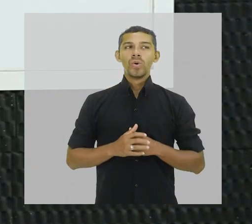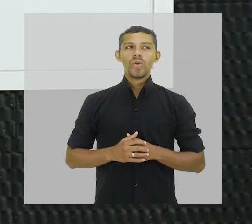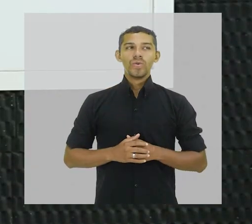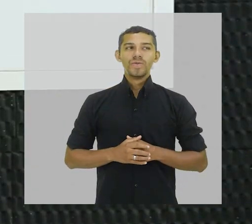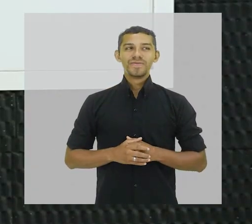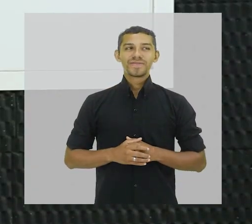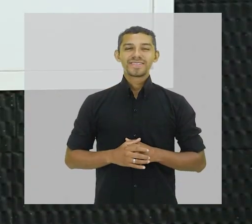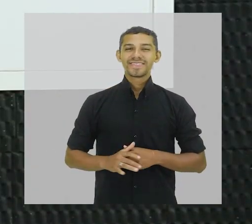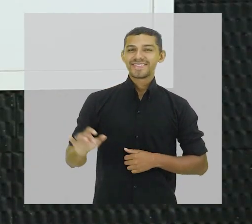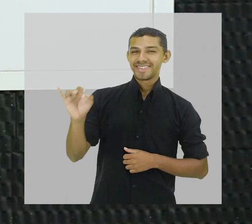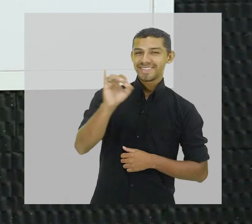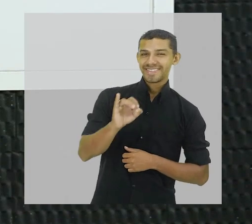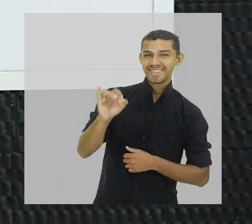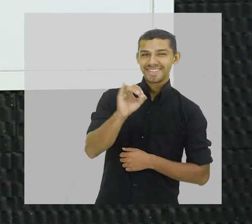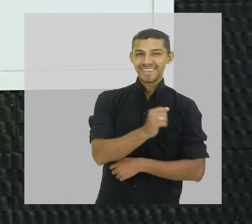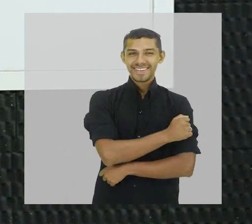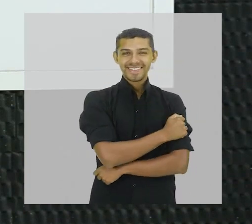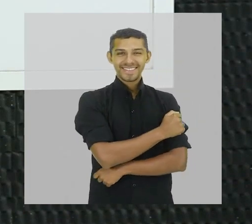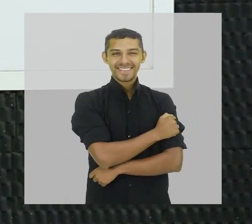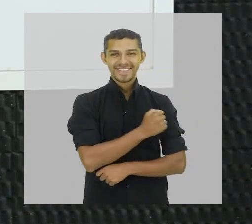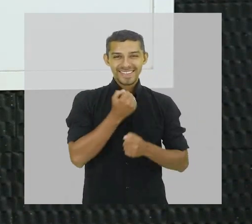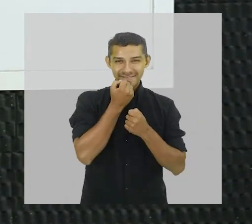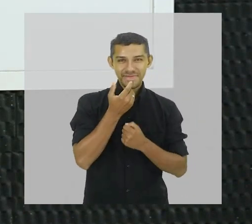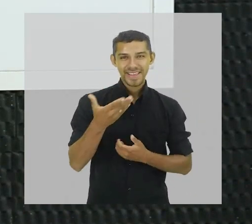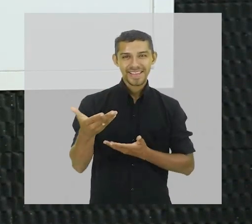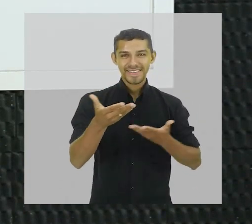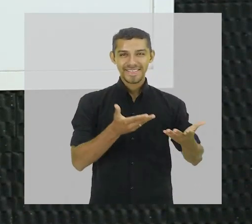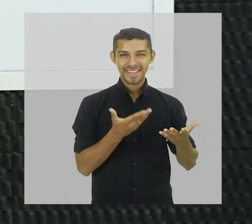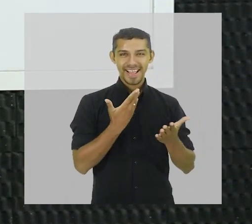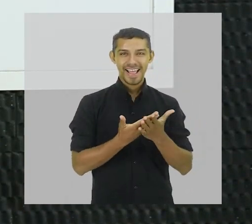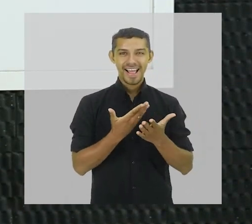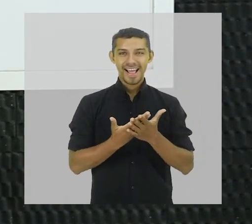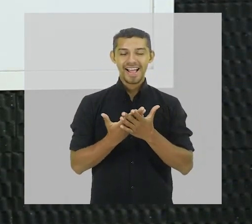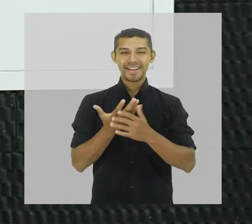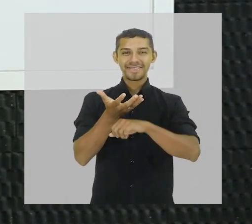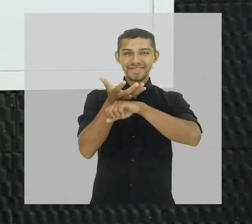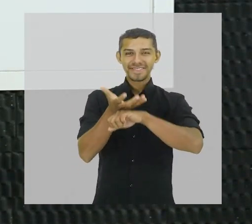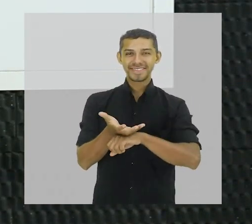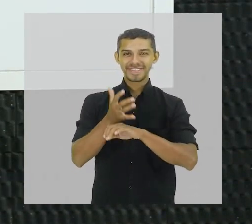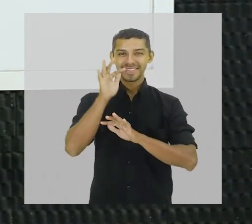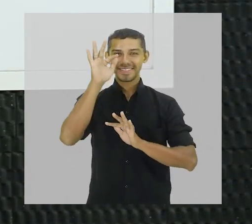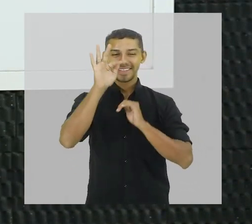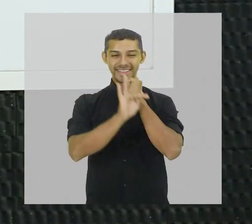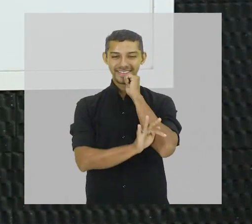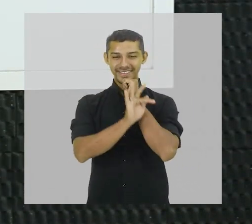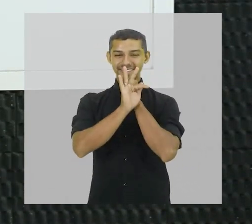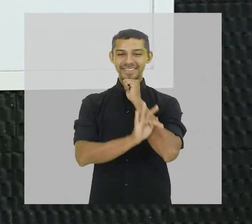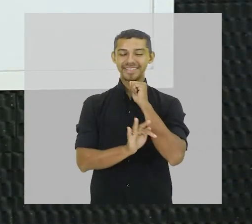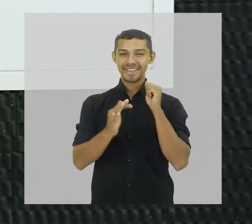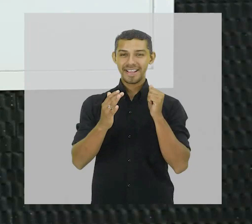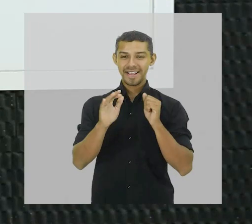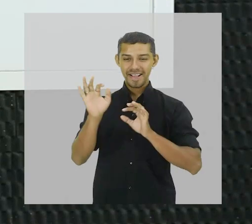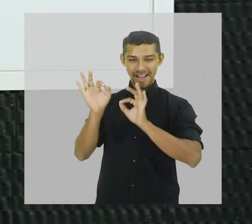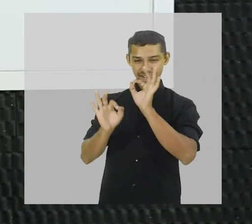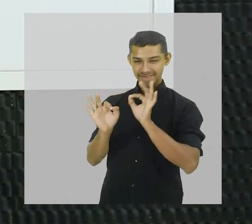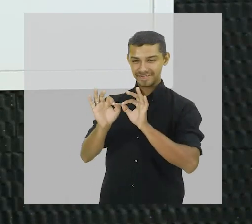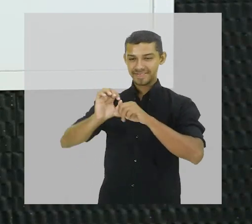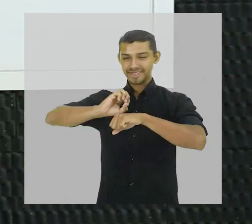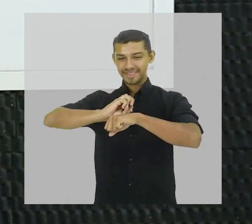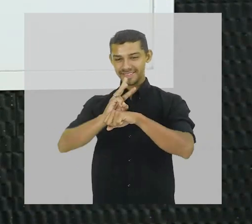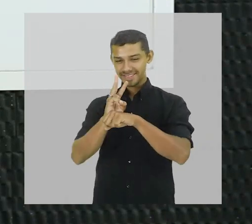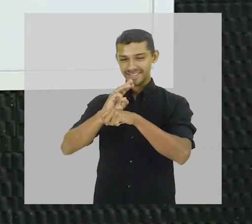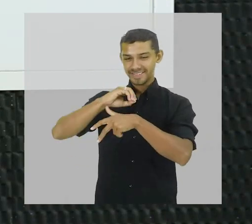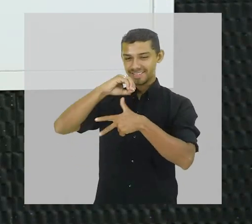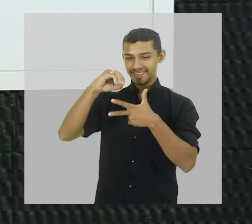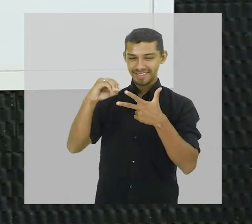Olá, aluna. Olá, aluno. Seja bem-vindo a mais uma aula de física, né? Aqui pelo preparatório Paz UEM-ENEM. Bom, a